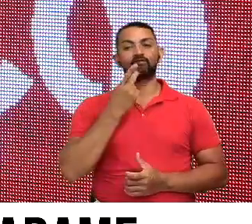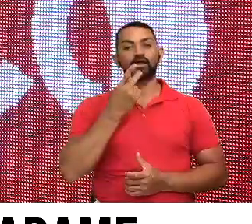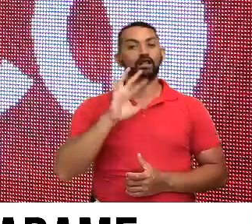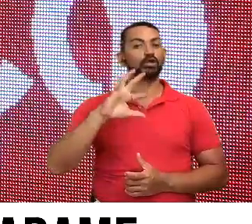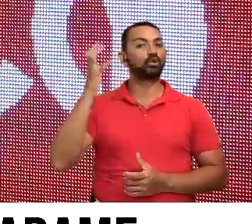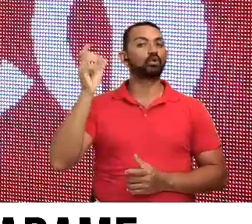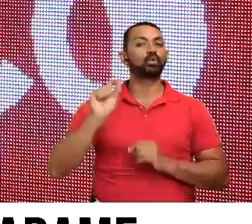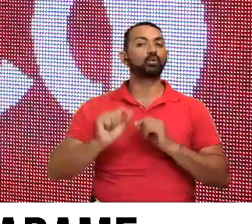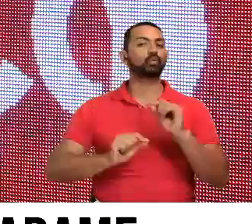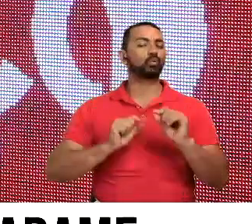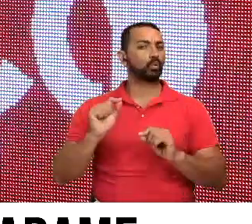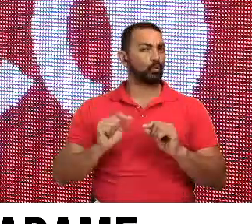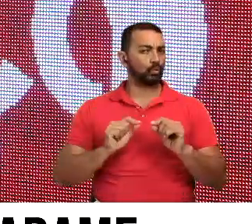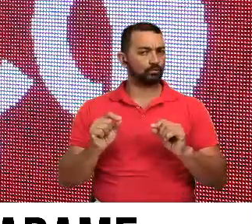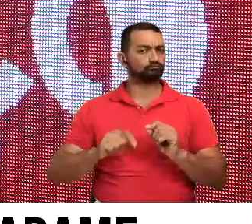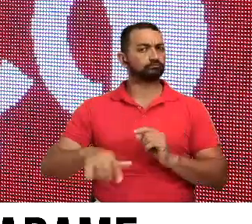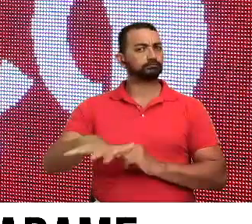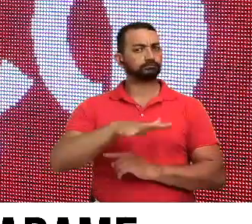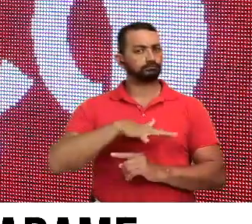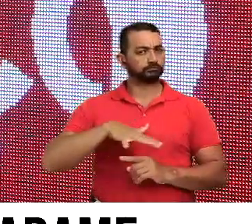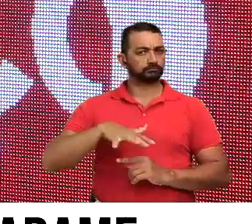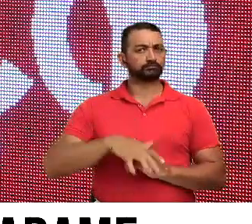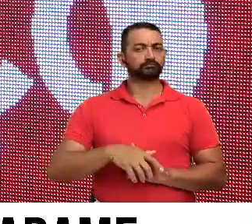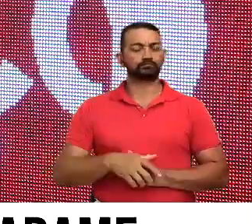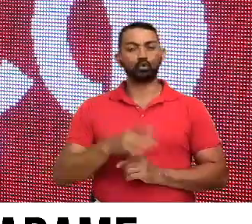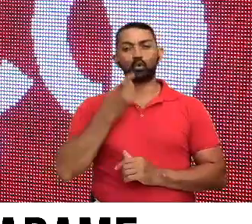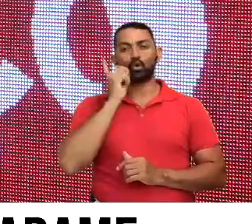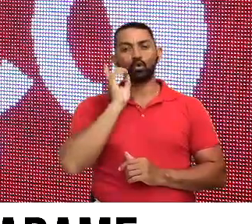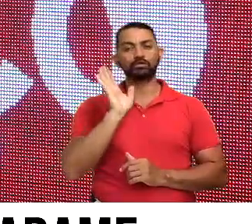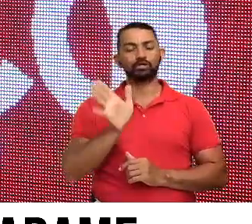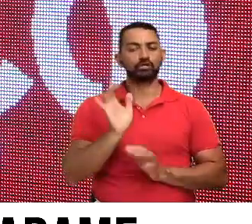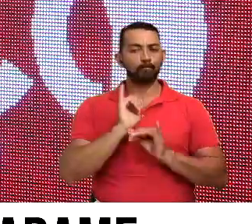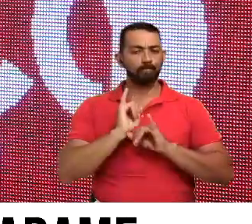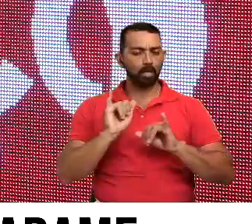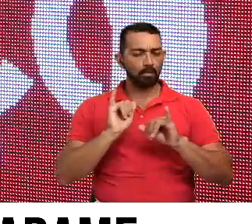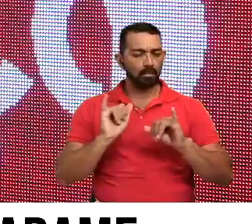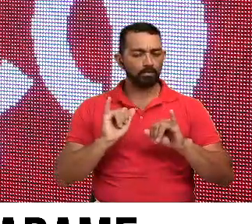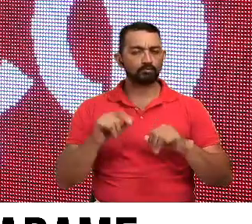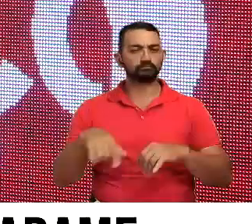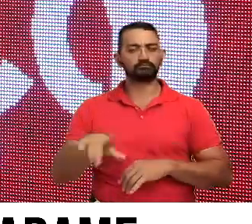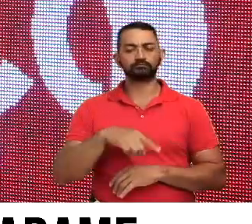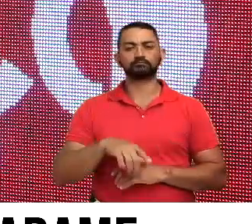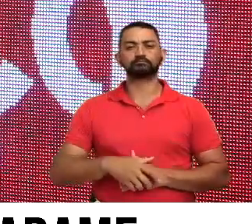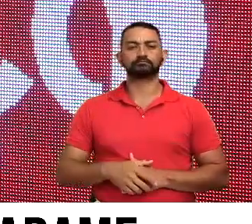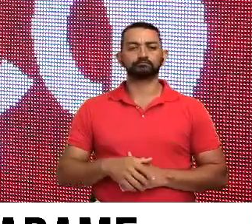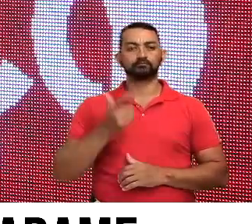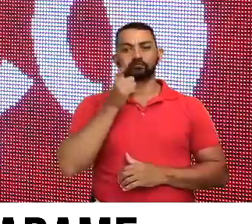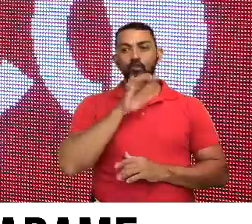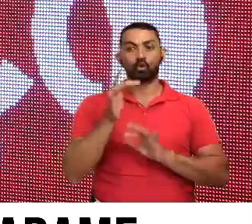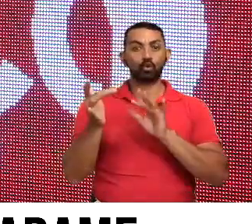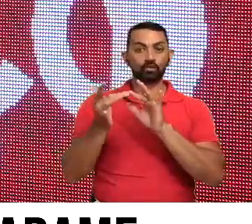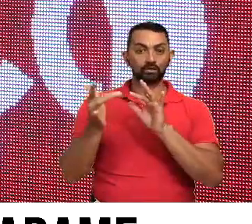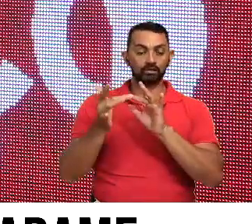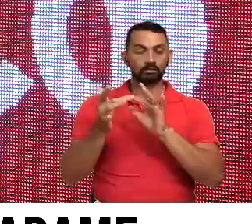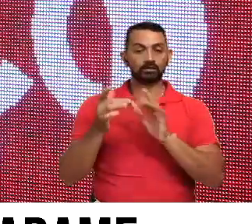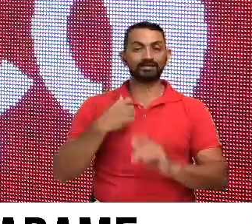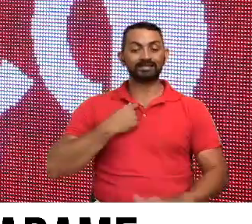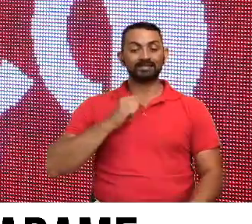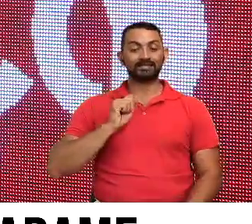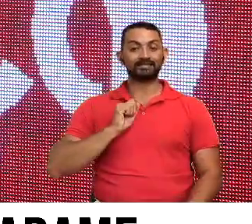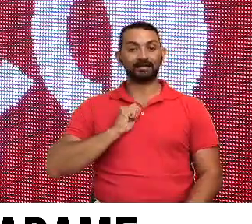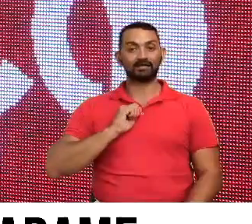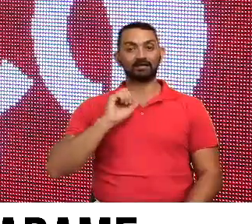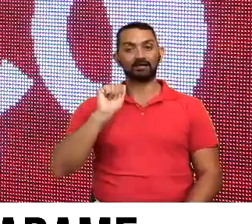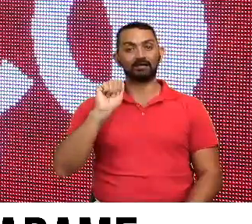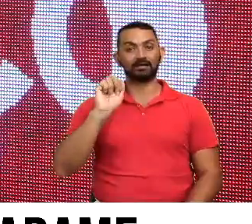A gente vai falar de um caso que repercutiu bastante aqui no Maranhão. Desde ontem isso já está repercutindo. Hoje a gente conseguiu contato com